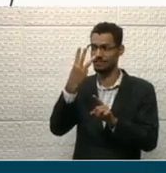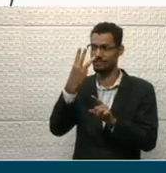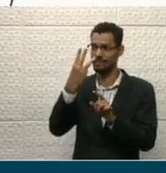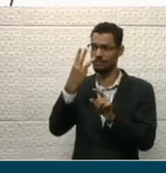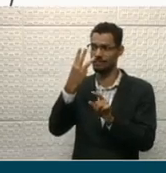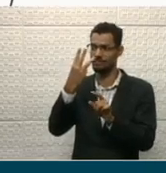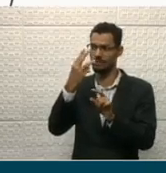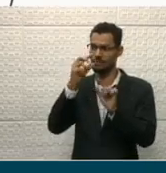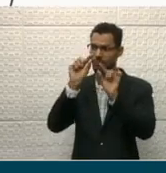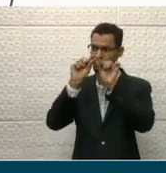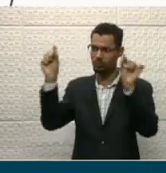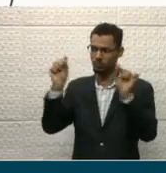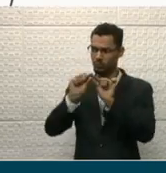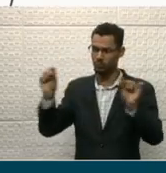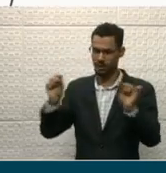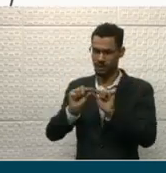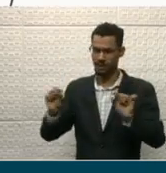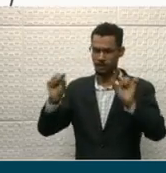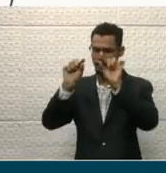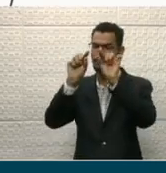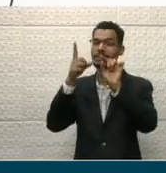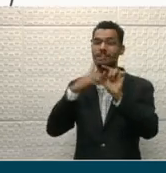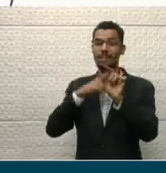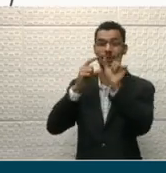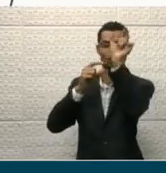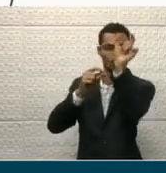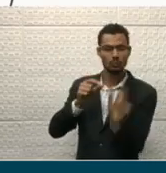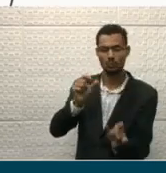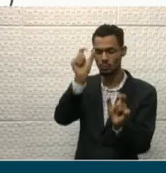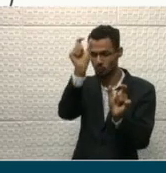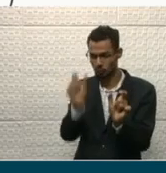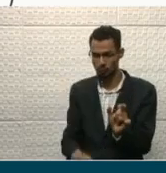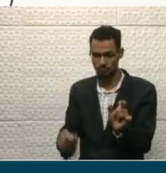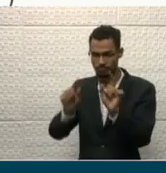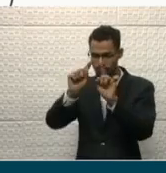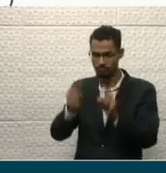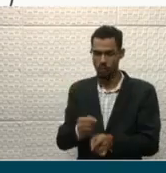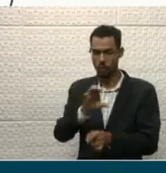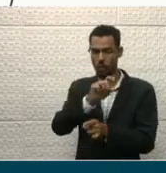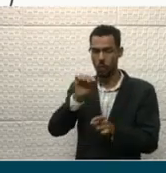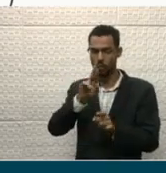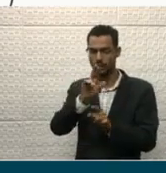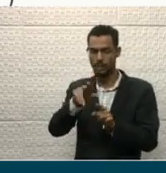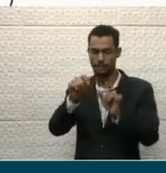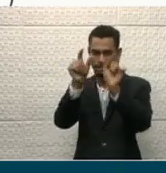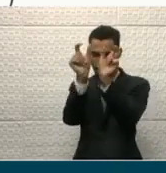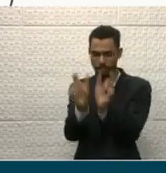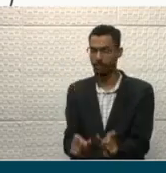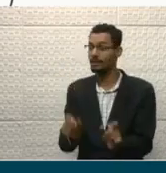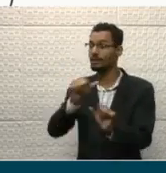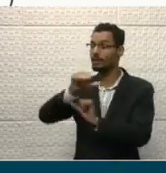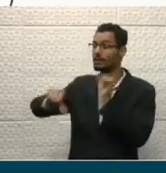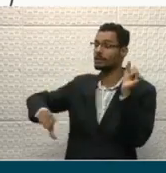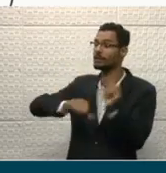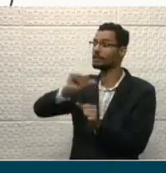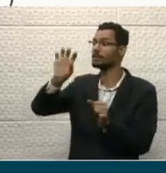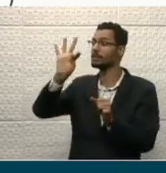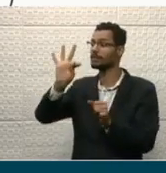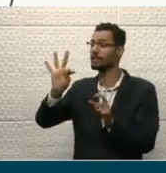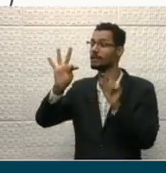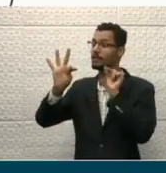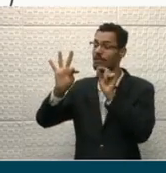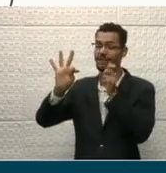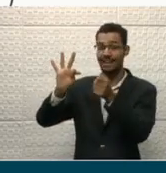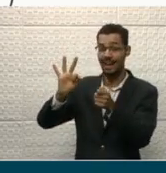colunas. Se ela é 3 por 2, eu vou definir uma transformação a partir dela, uma transformação T, uma